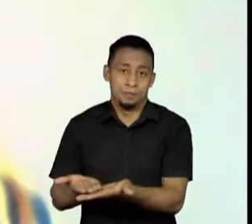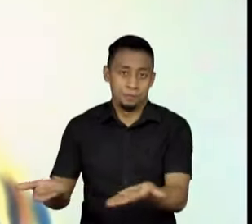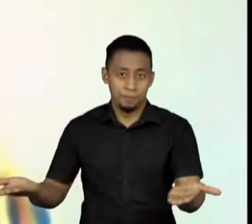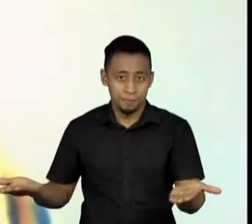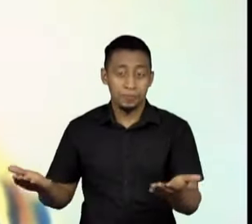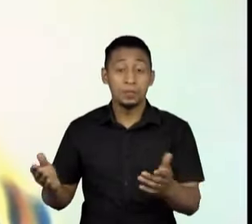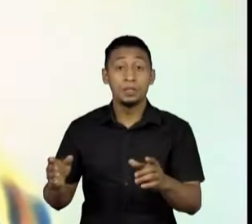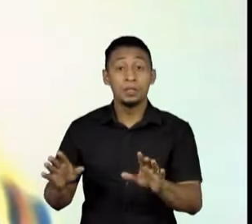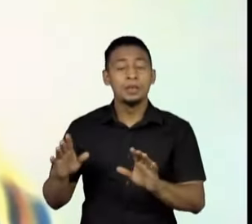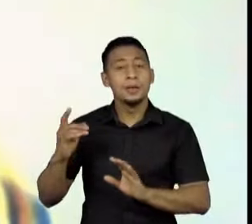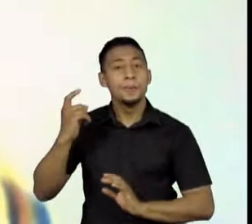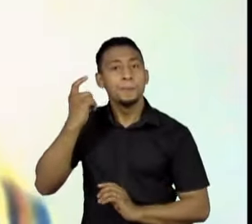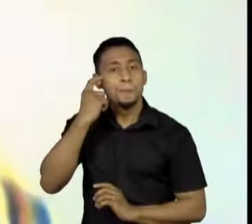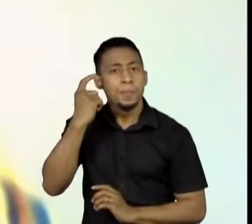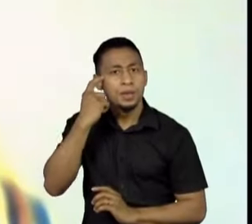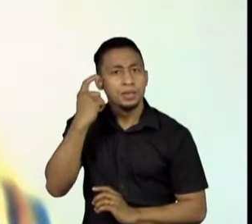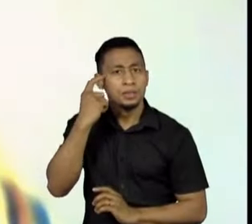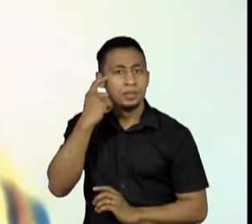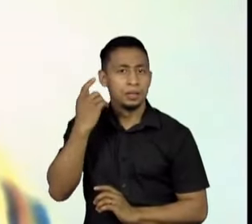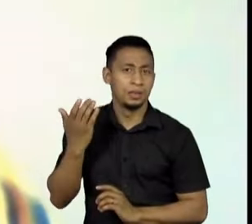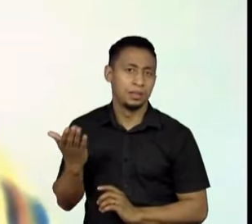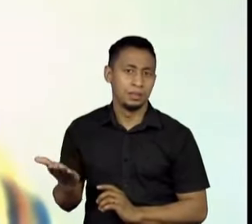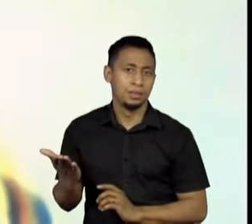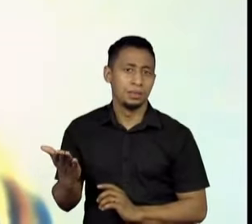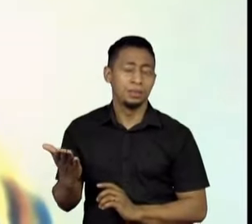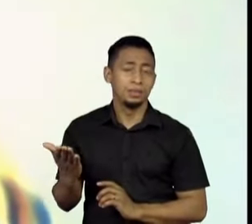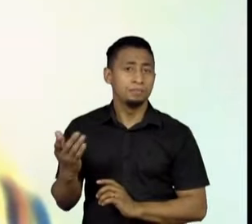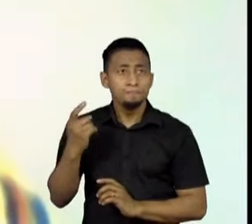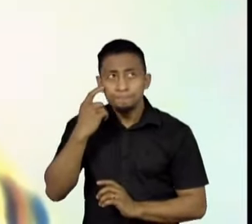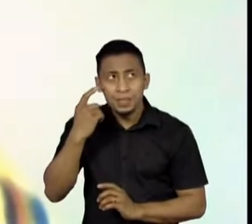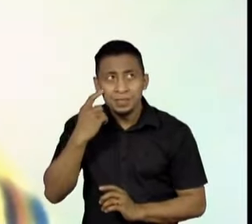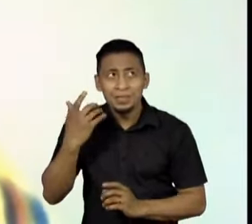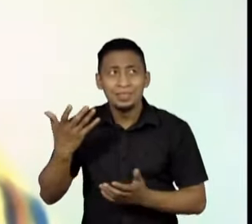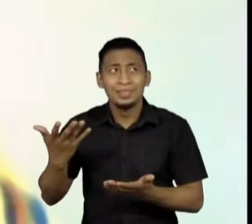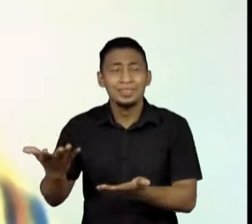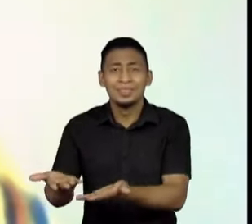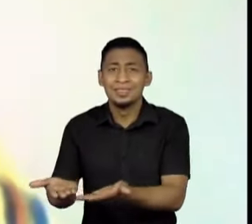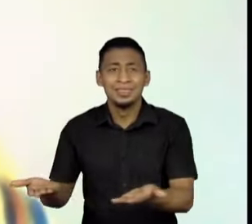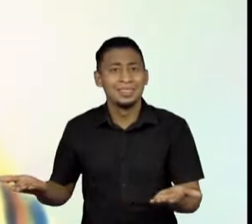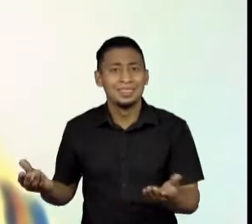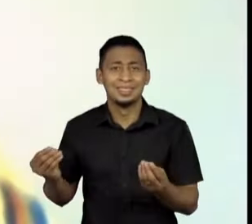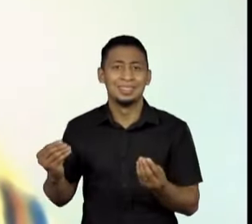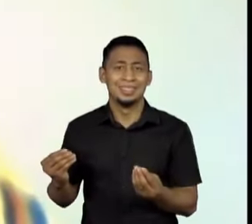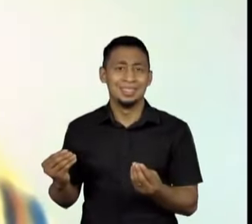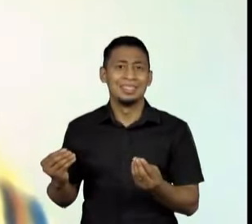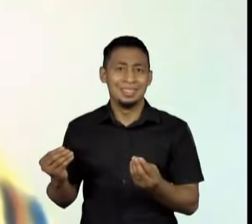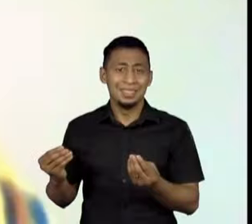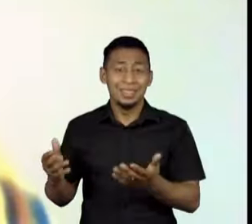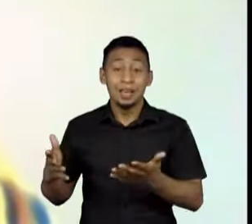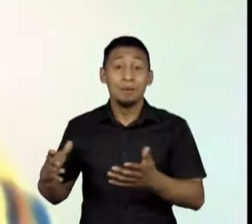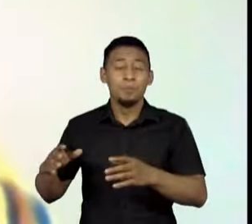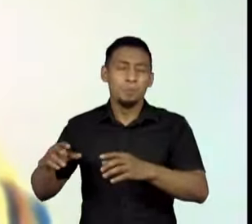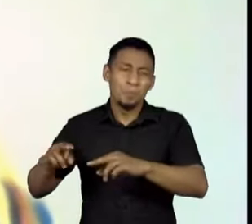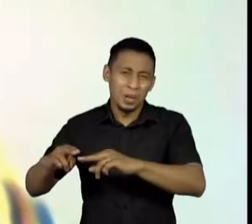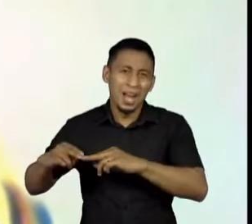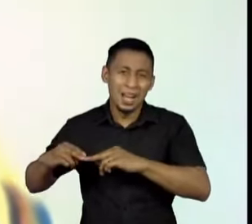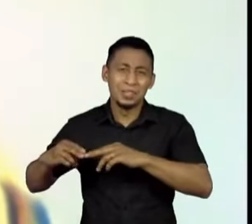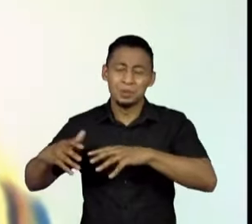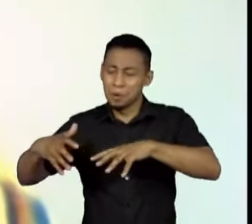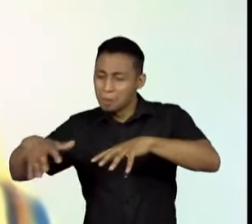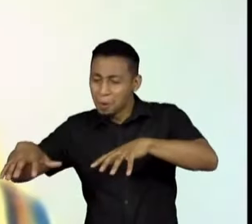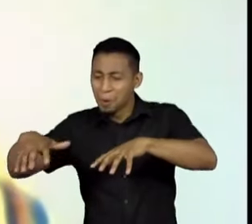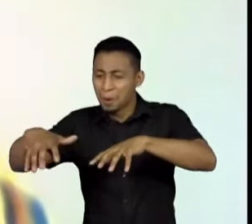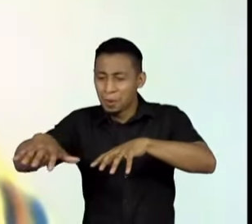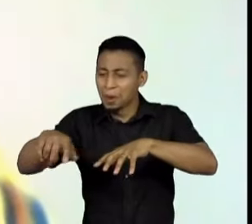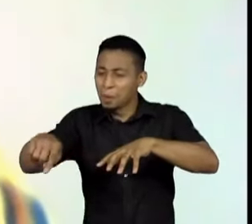E pensar, né, sempre esses bens, os bens culturais, eles não